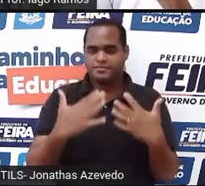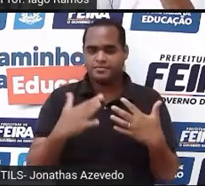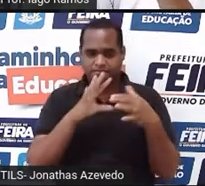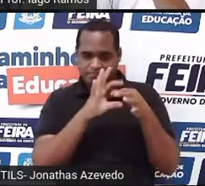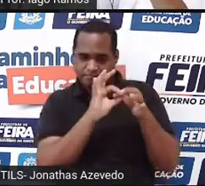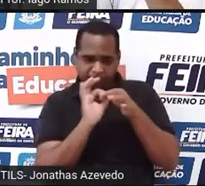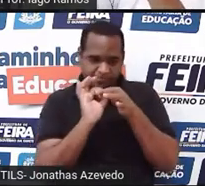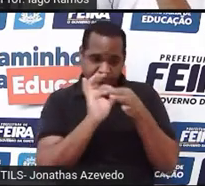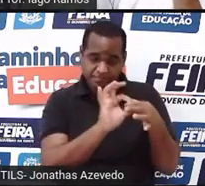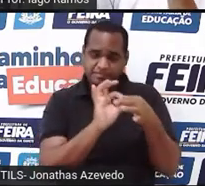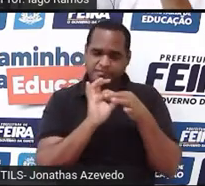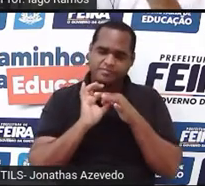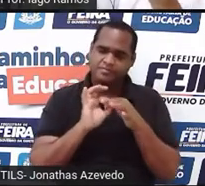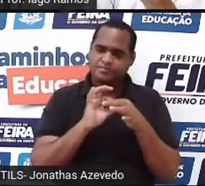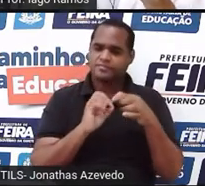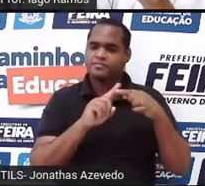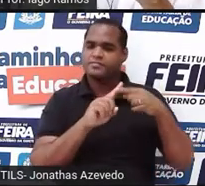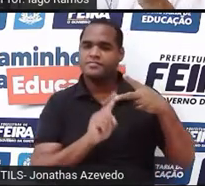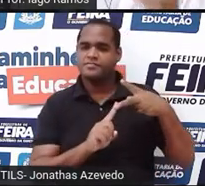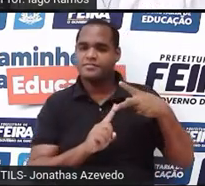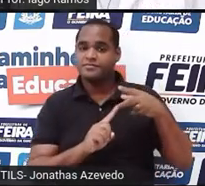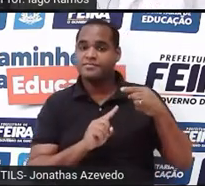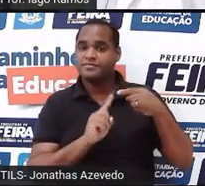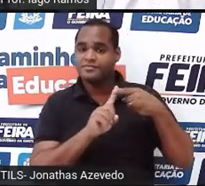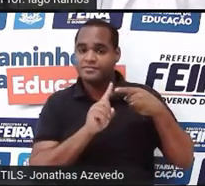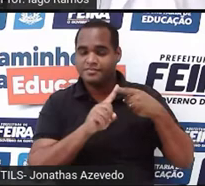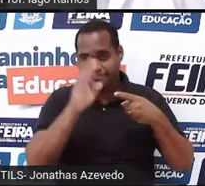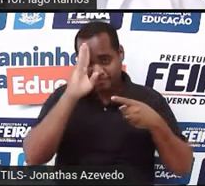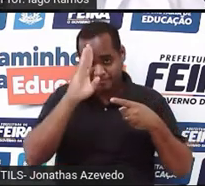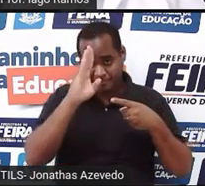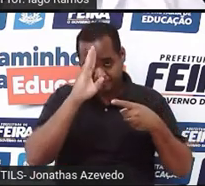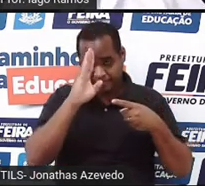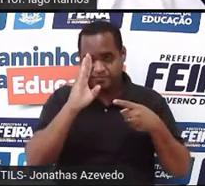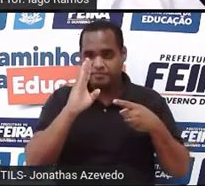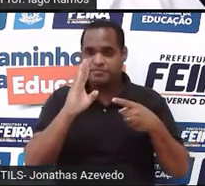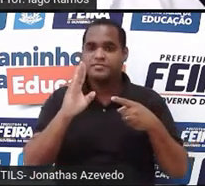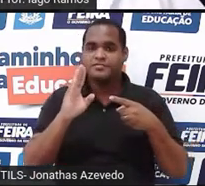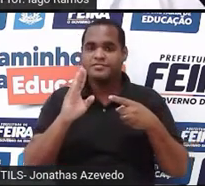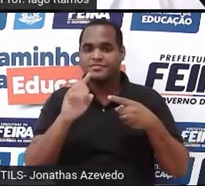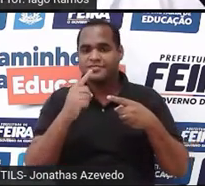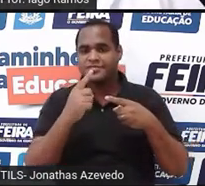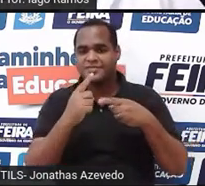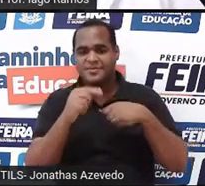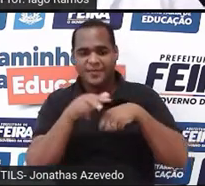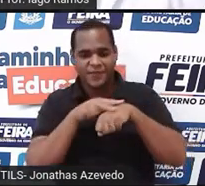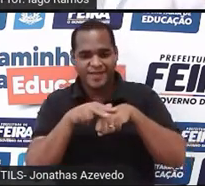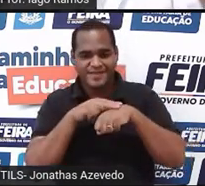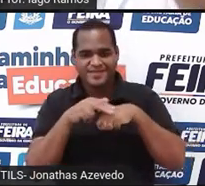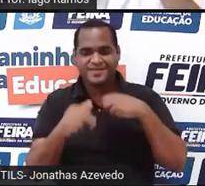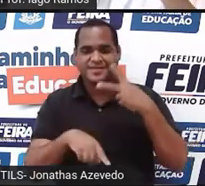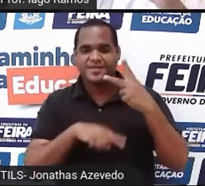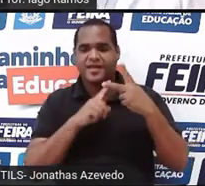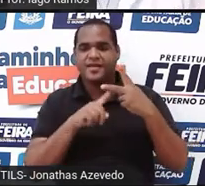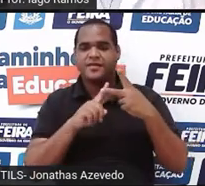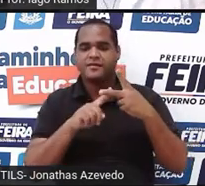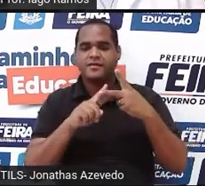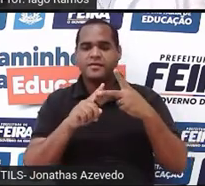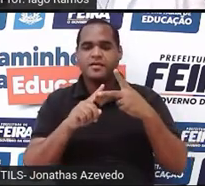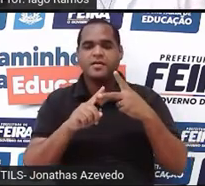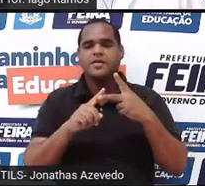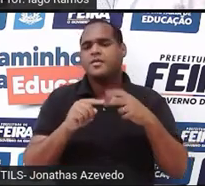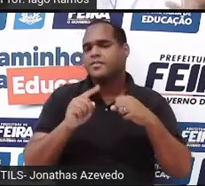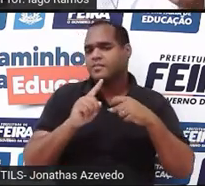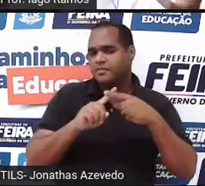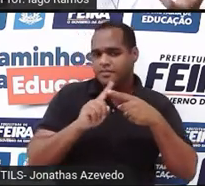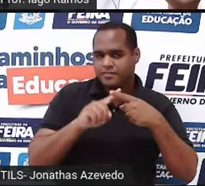relação acontece de duas formas ou da forma direta como tá aparecendo ali verde e como é a forma